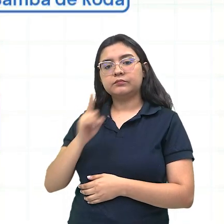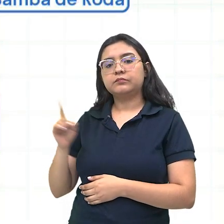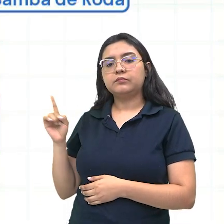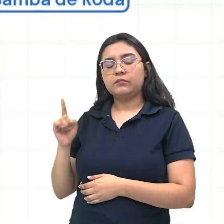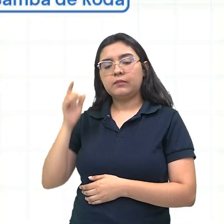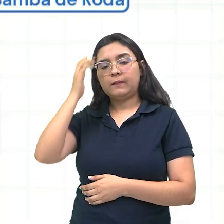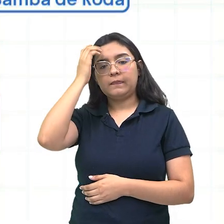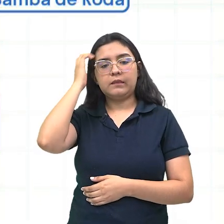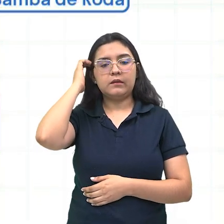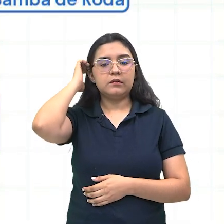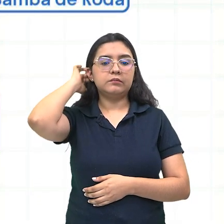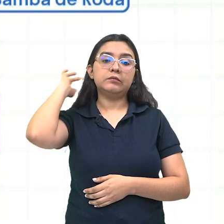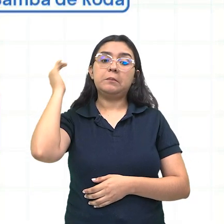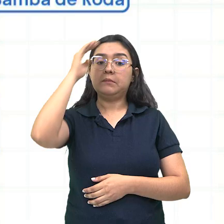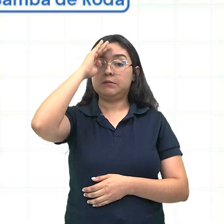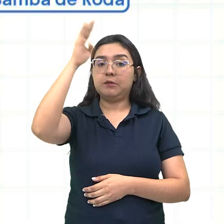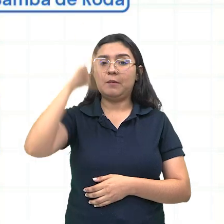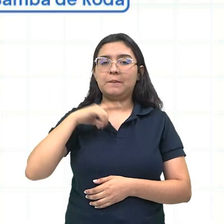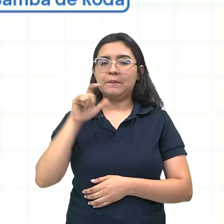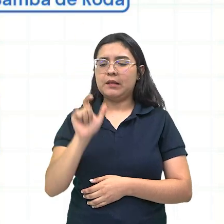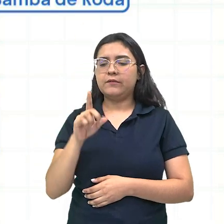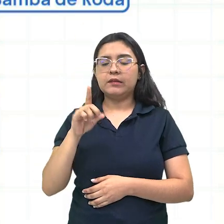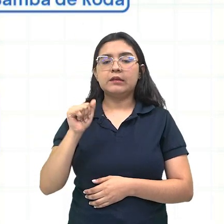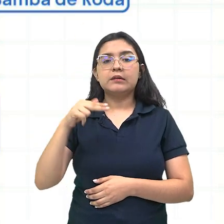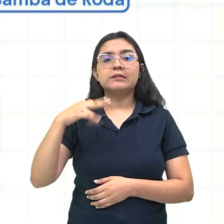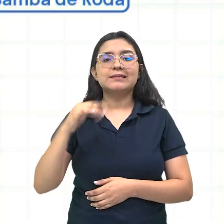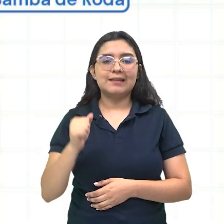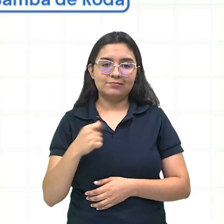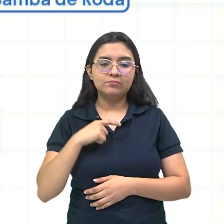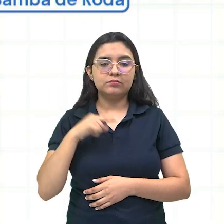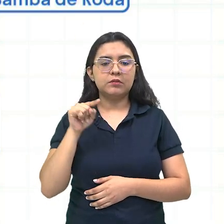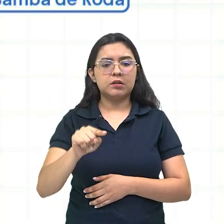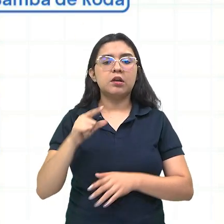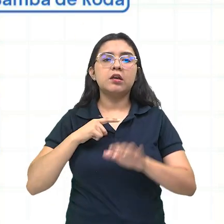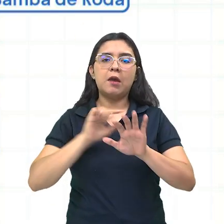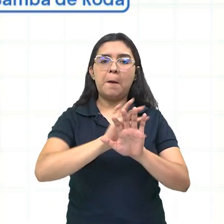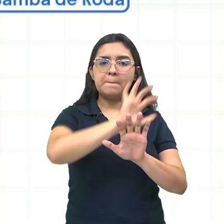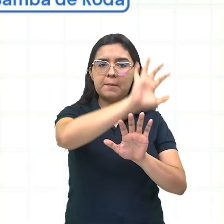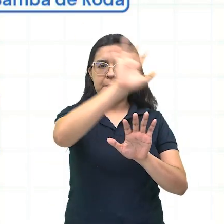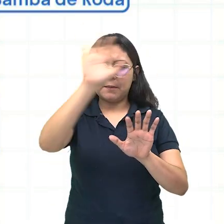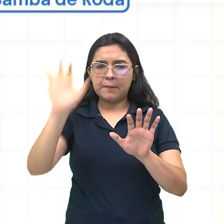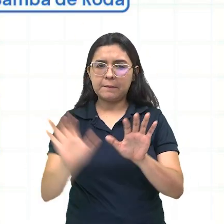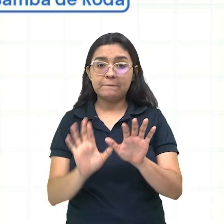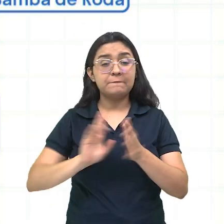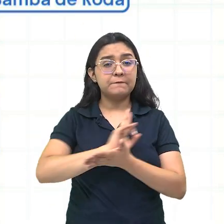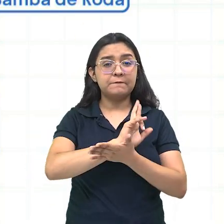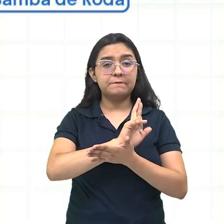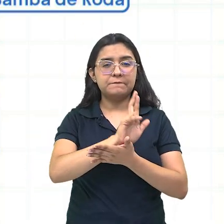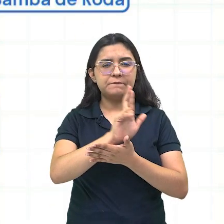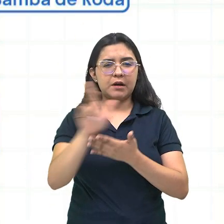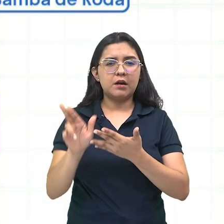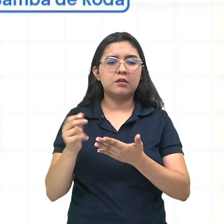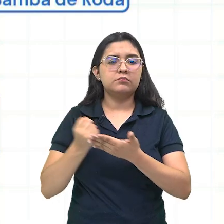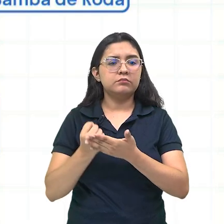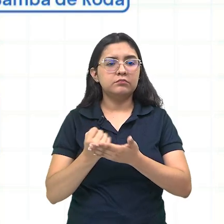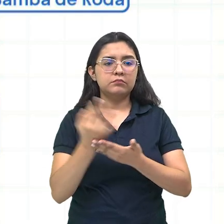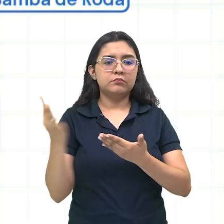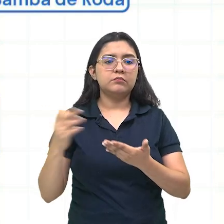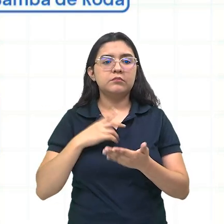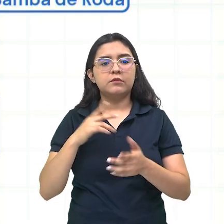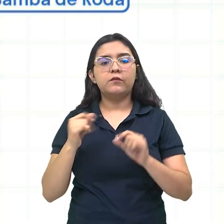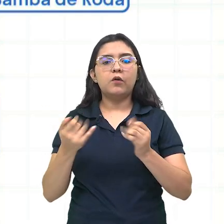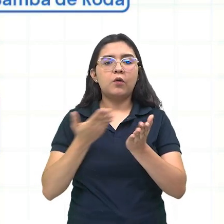coloquei como marca central a palavra dança, e nós temos as variações, olha só, vou começar aqui pela